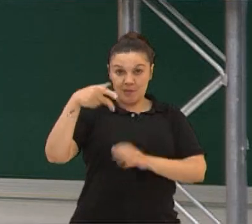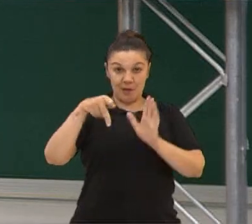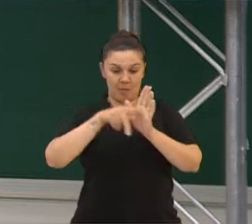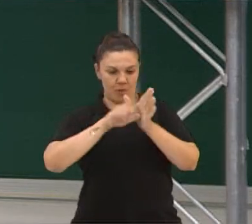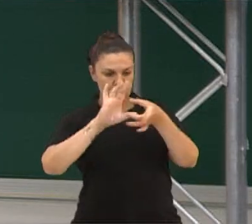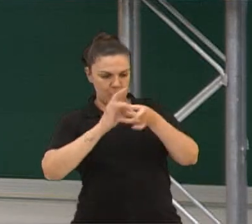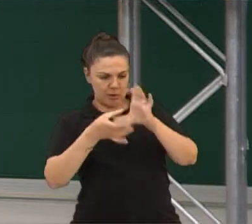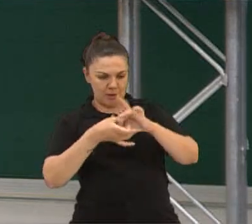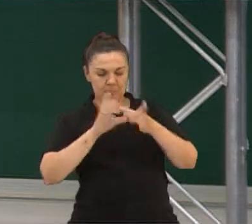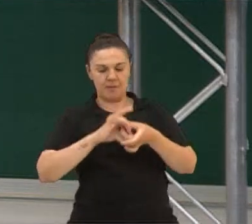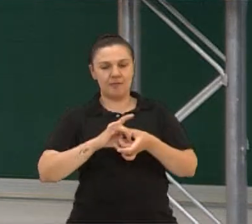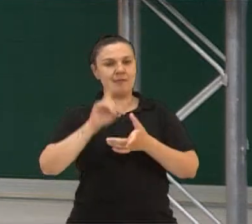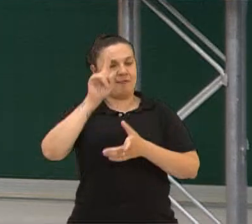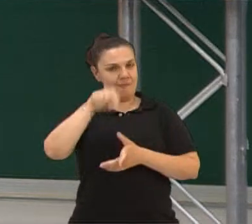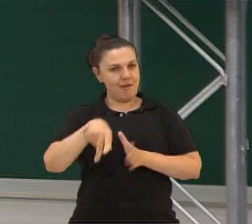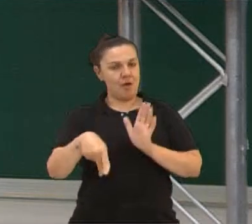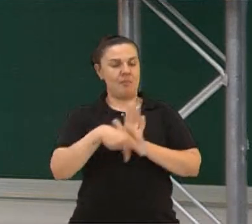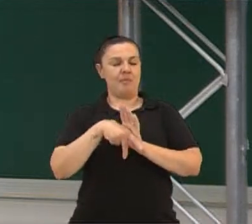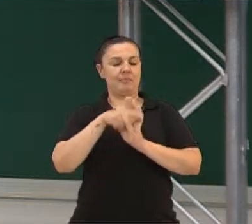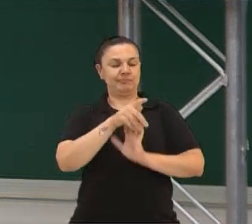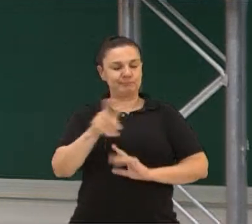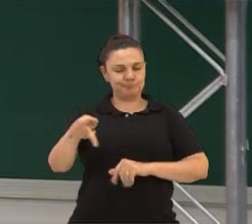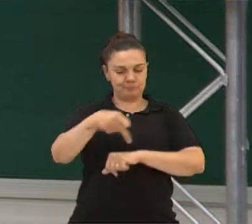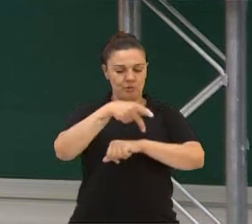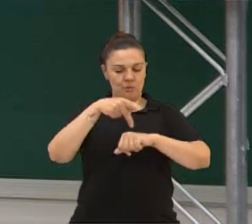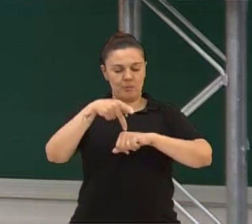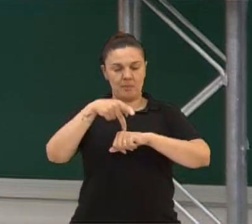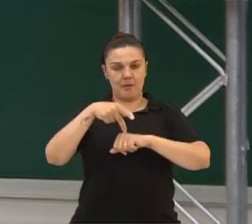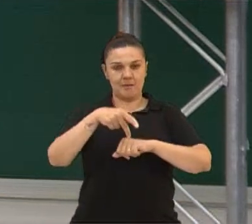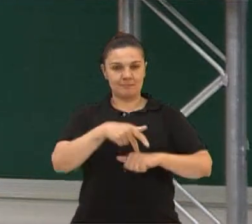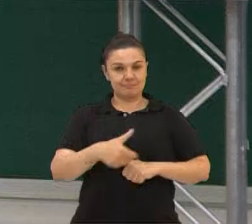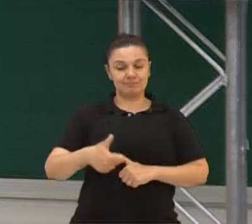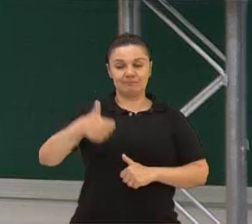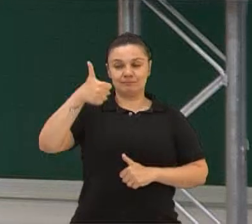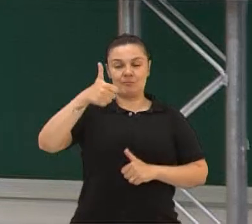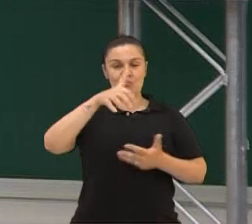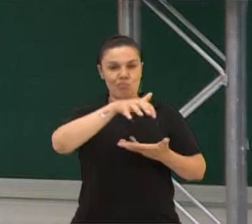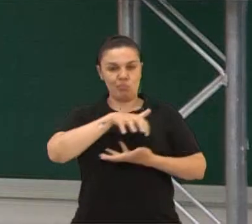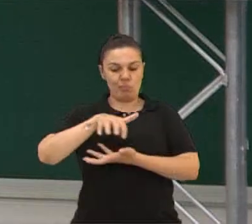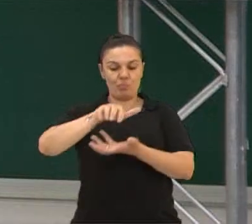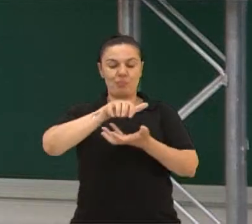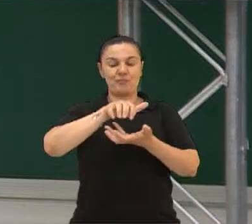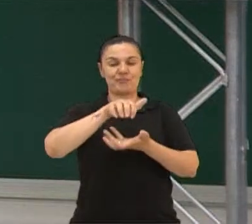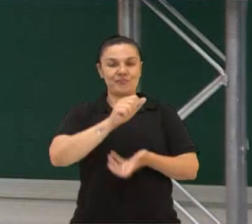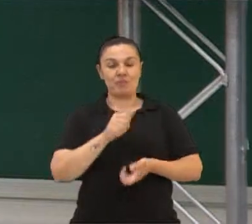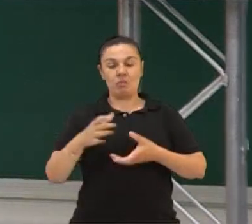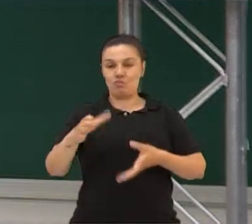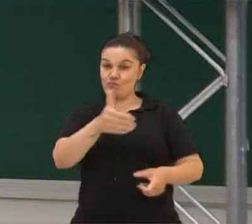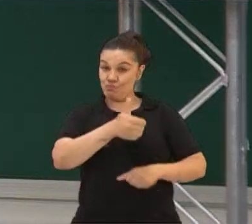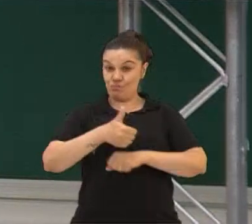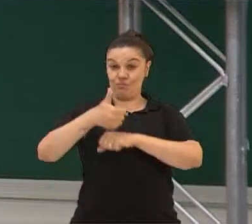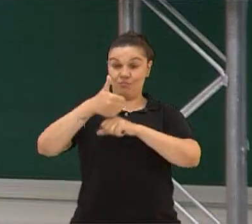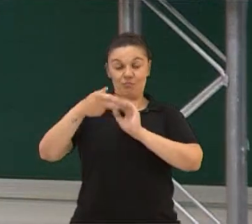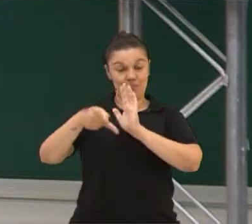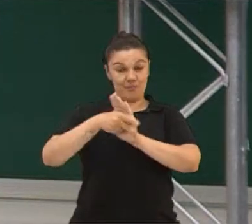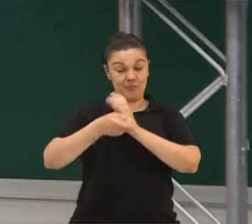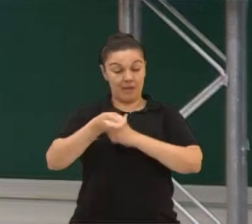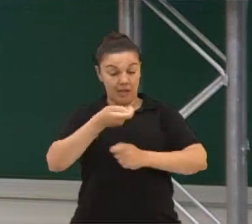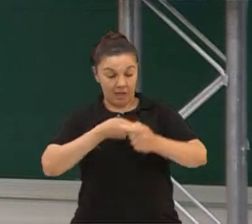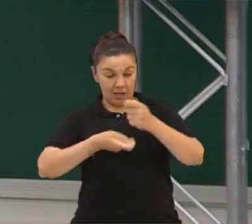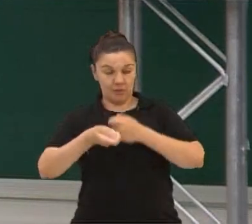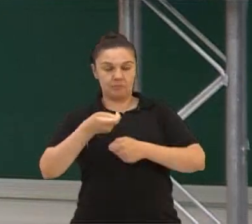Jogos Olímpicos era praticamente o país que liderava o mundo, liderava a economia, liderava a